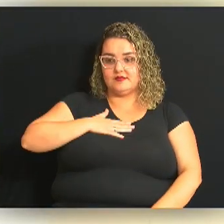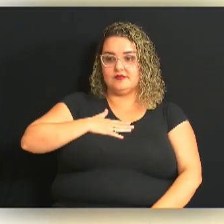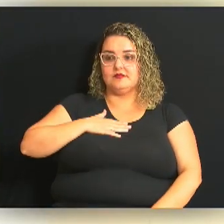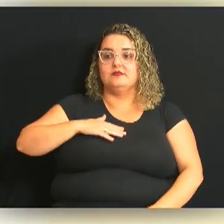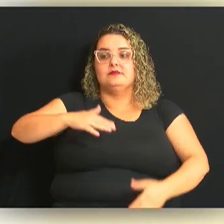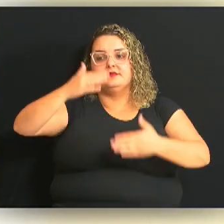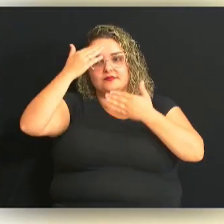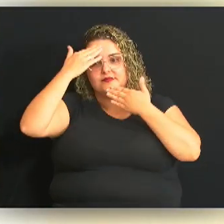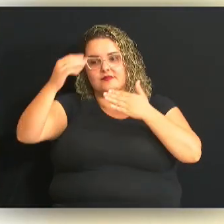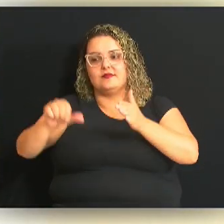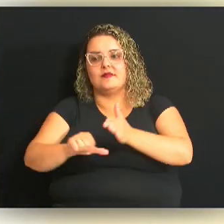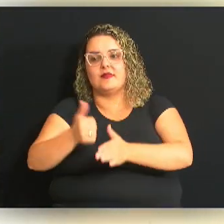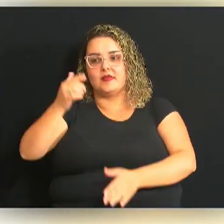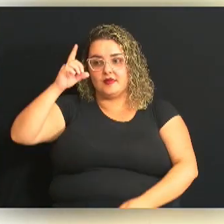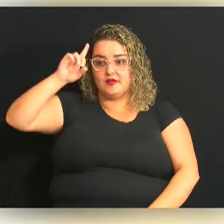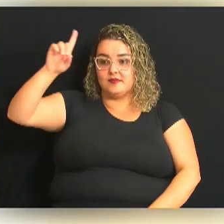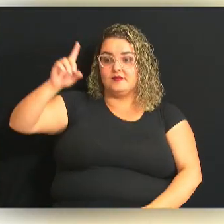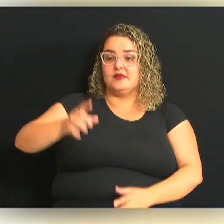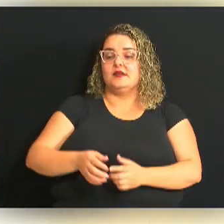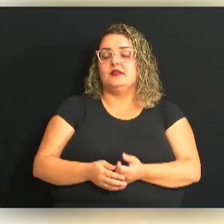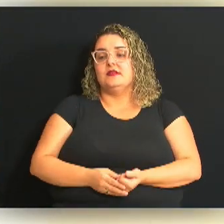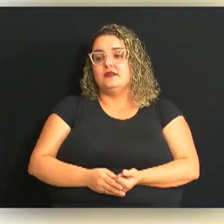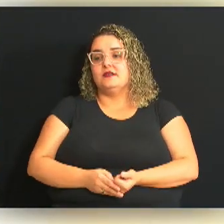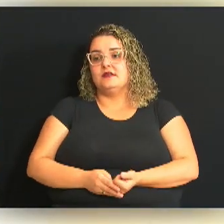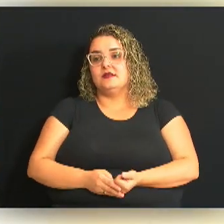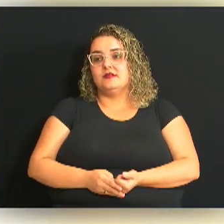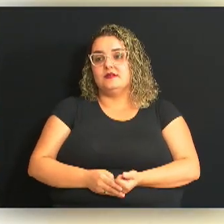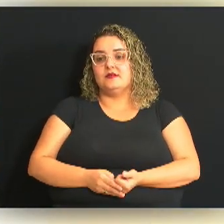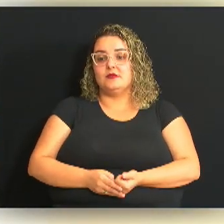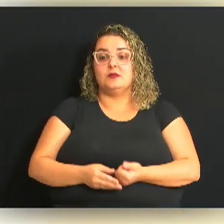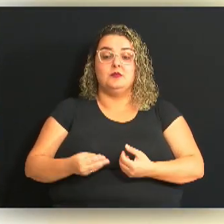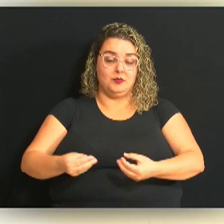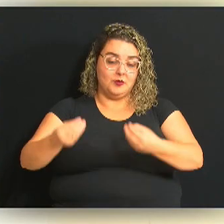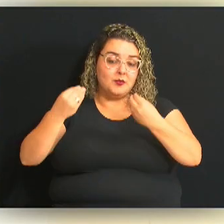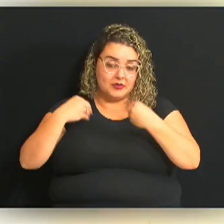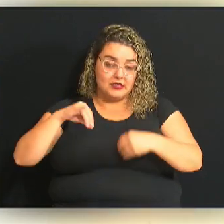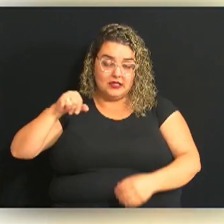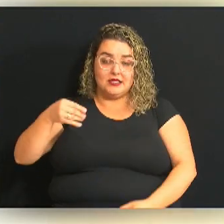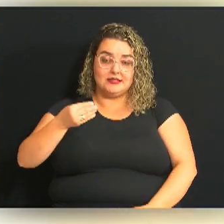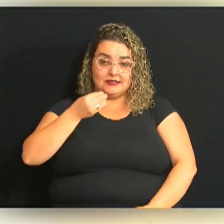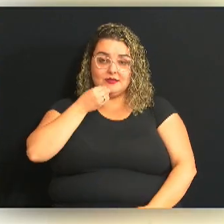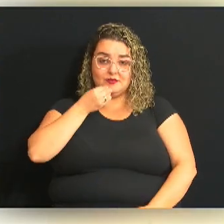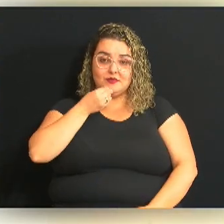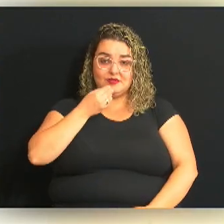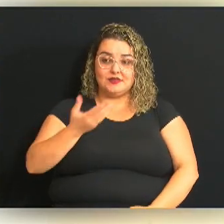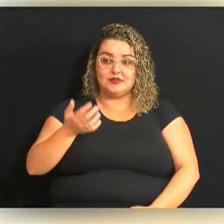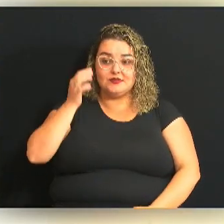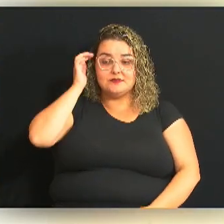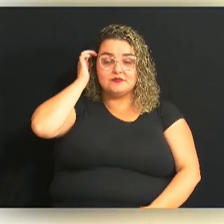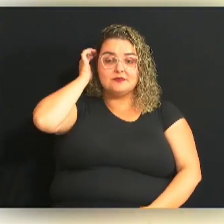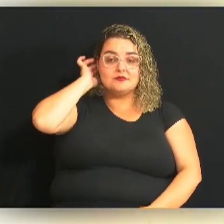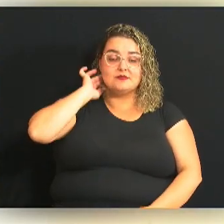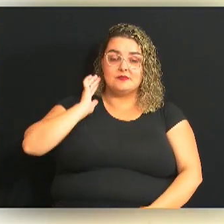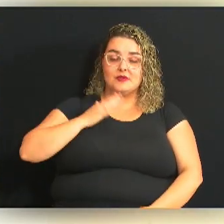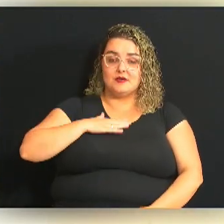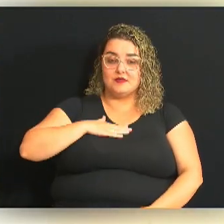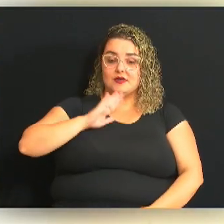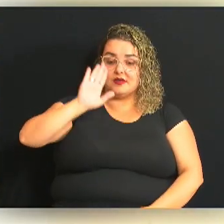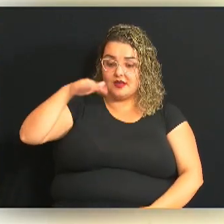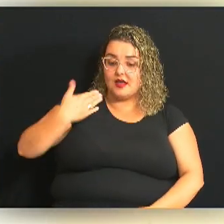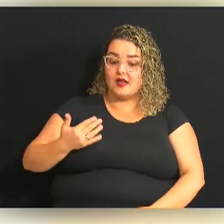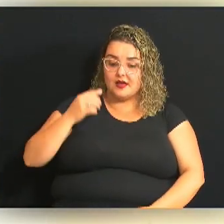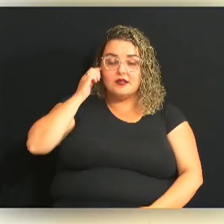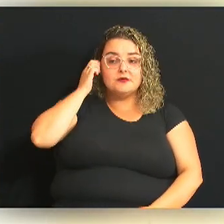aqui primeiramente a Deus por estar me concedendo essa oportunidade, que para mim é uma honra. Estou